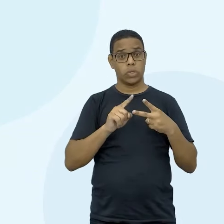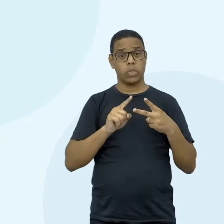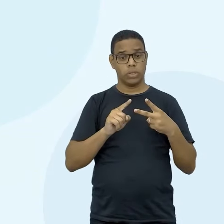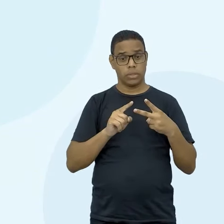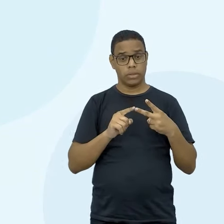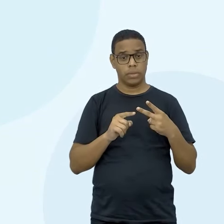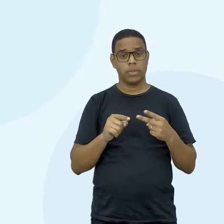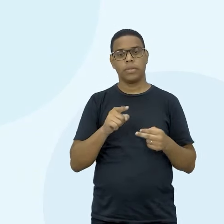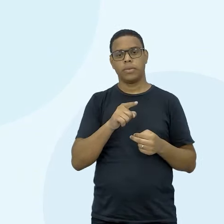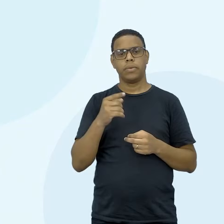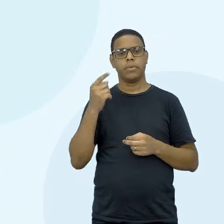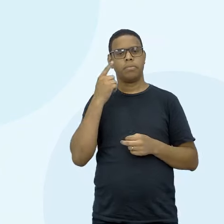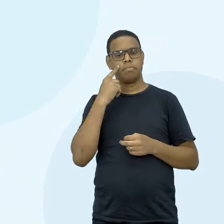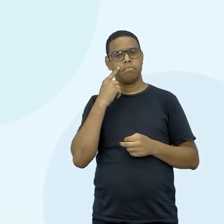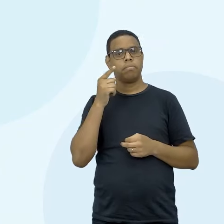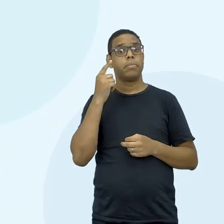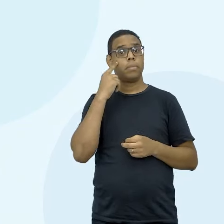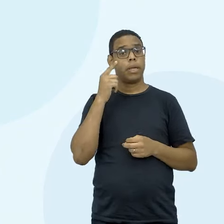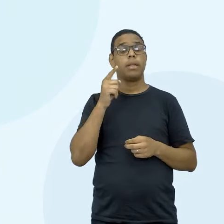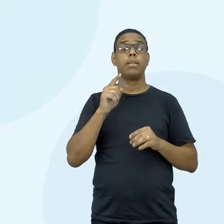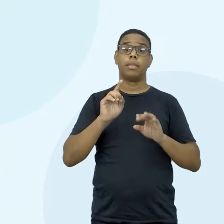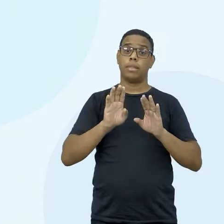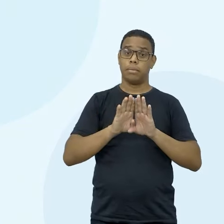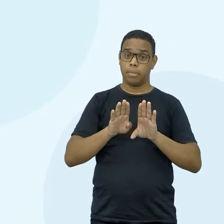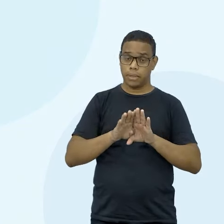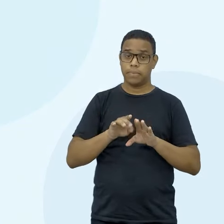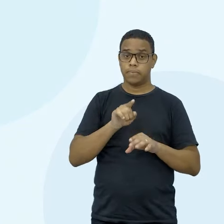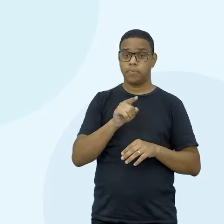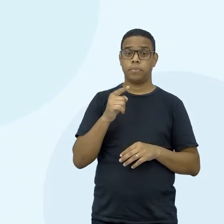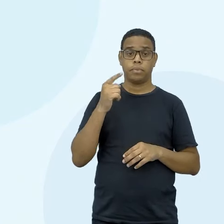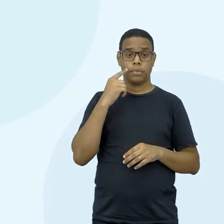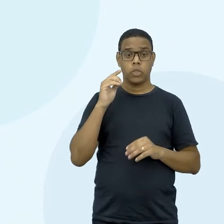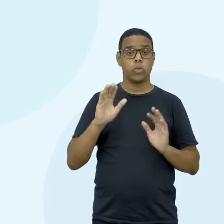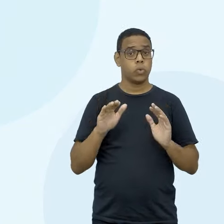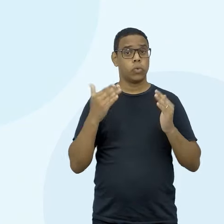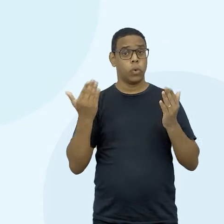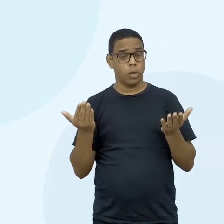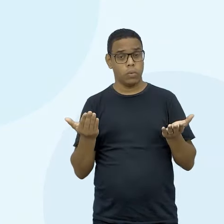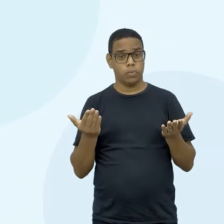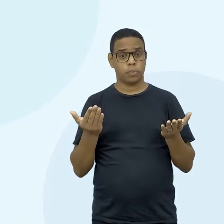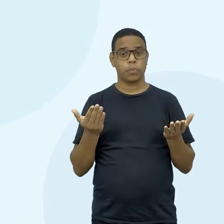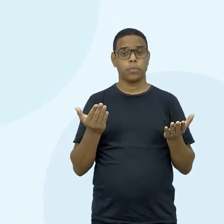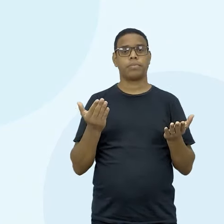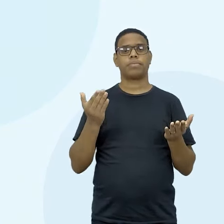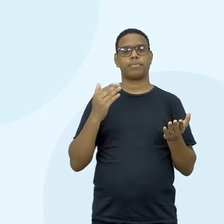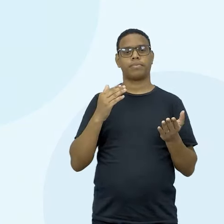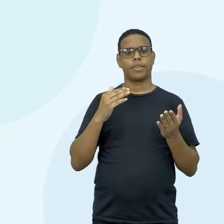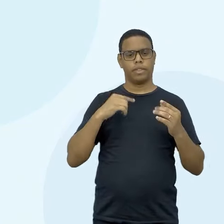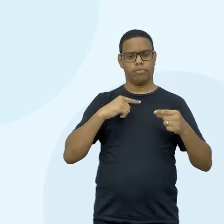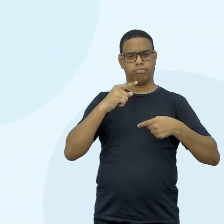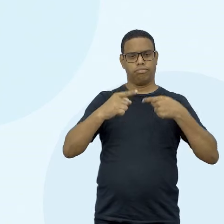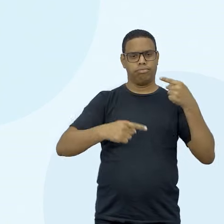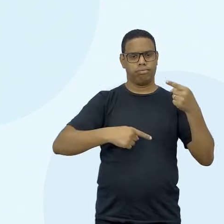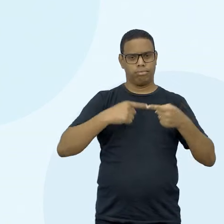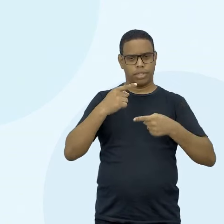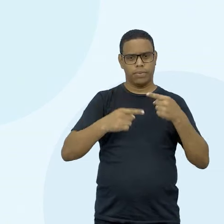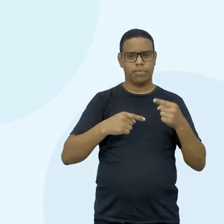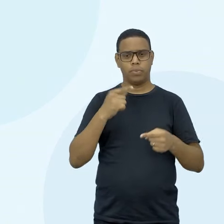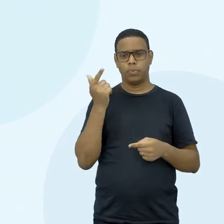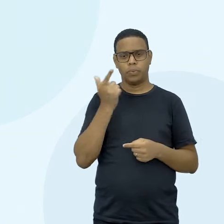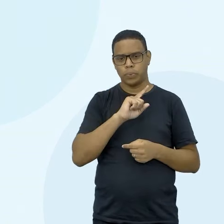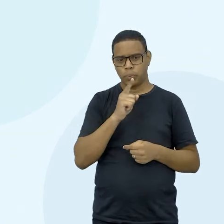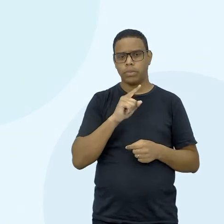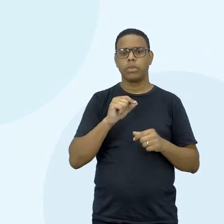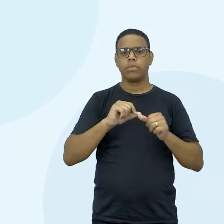E aí, então, você vai considerar isso e também vai considerar qual a situação em que o gerador não